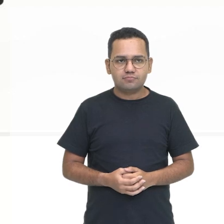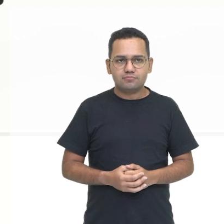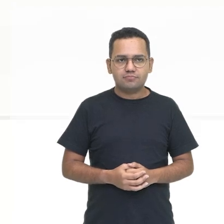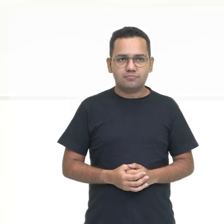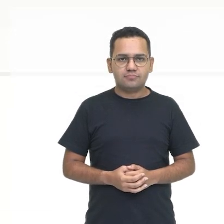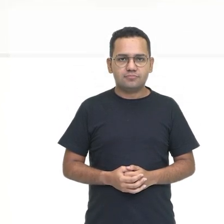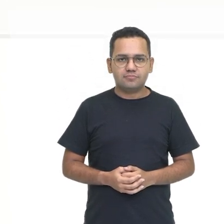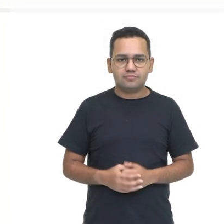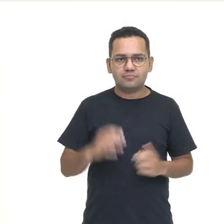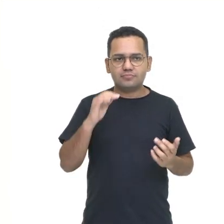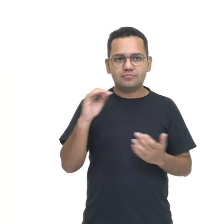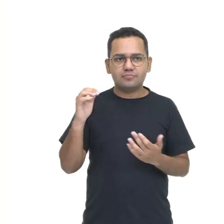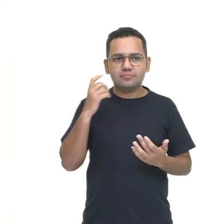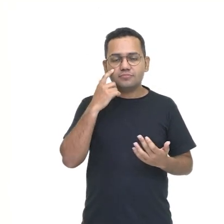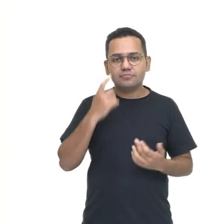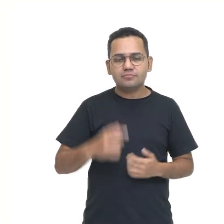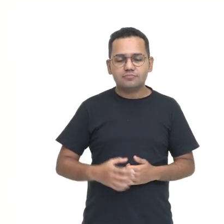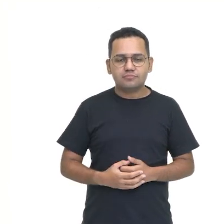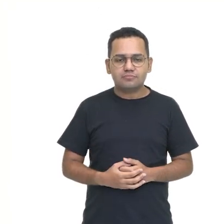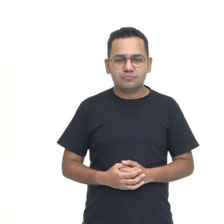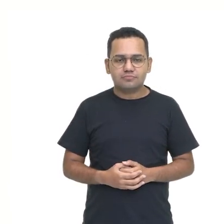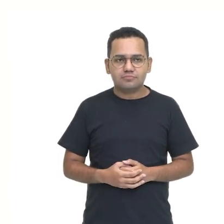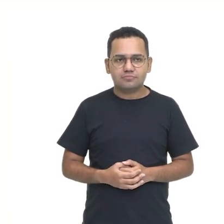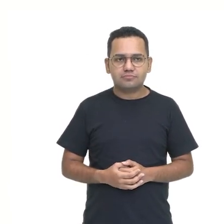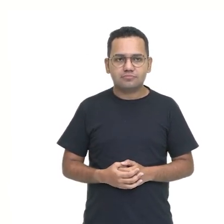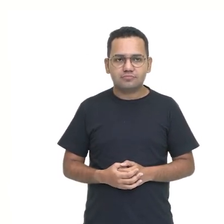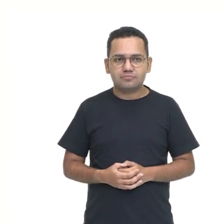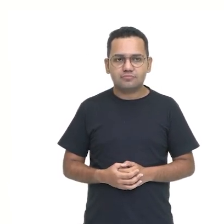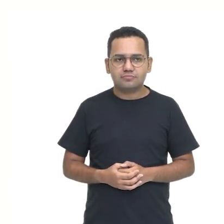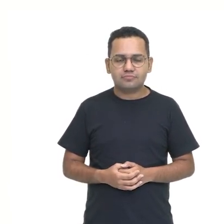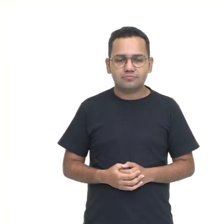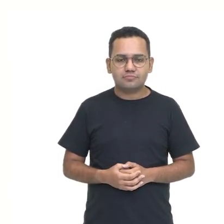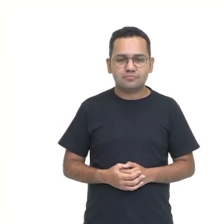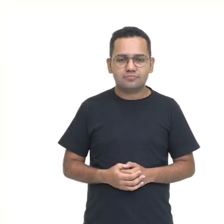permutar, né, como é uma quantidade baixa, né, a gente pode fazer isso aqui, ó.